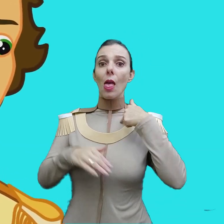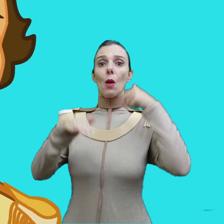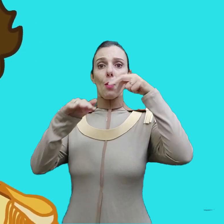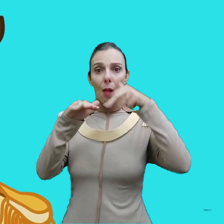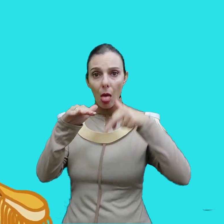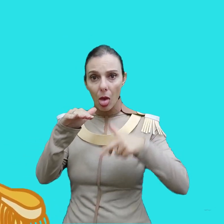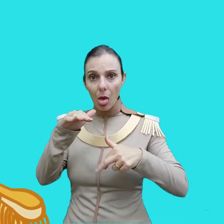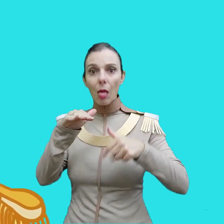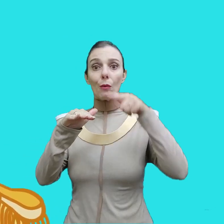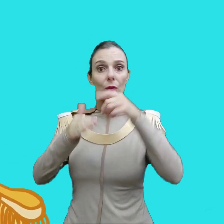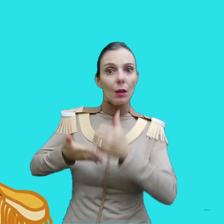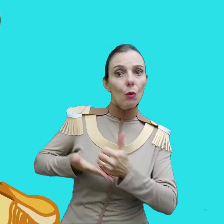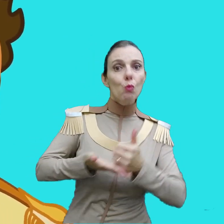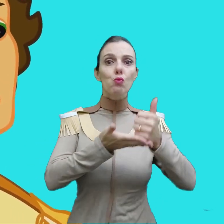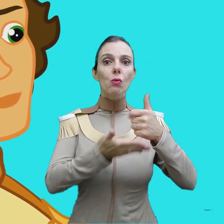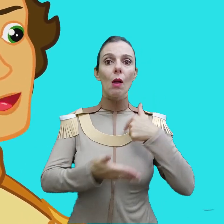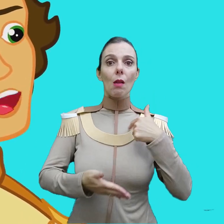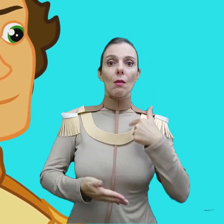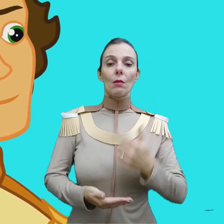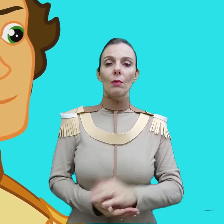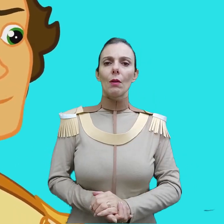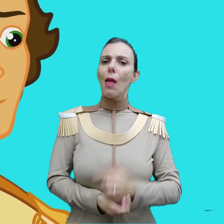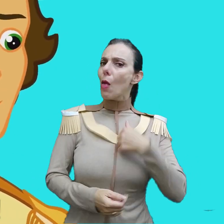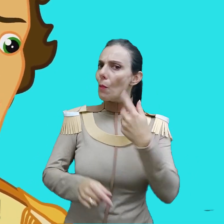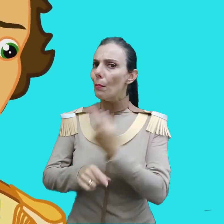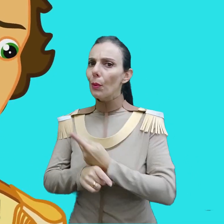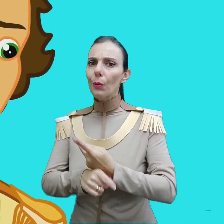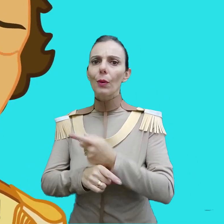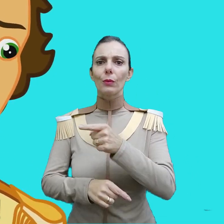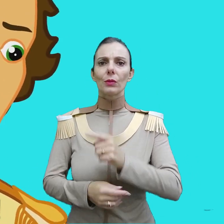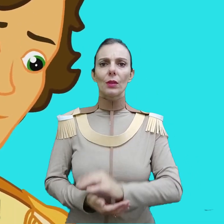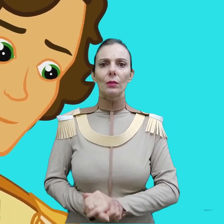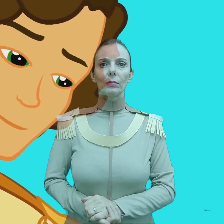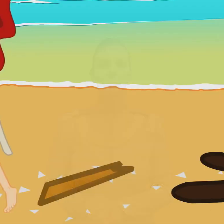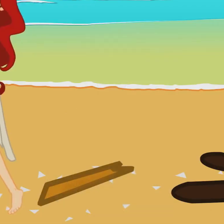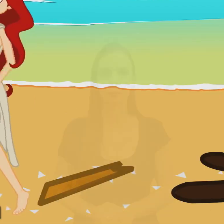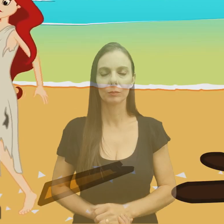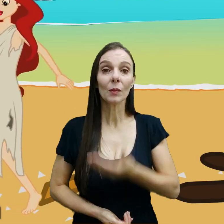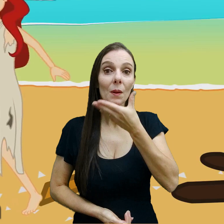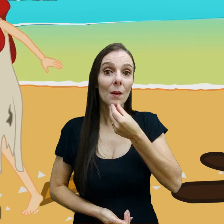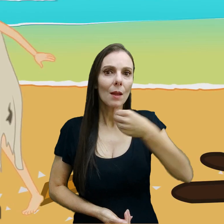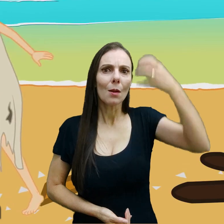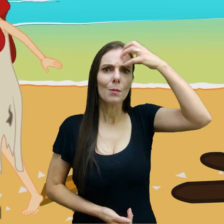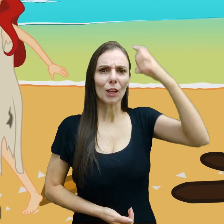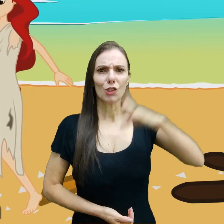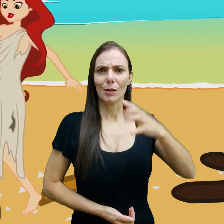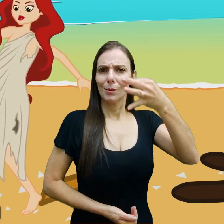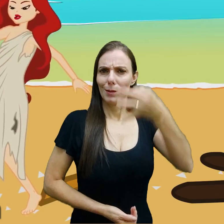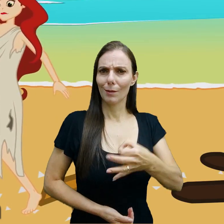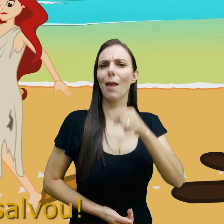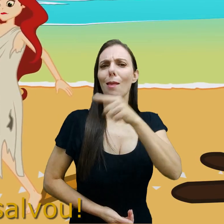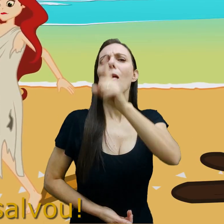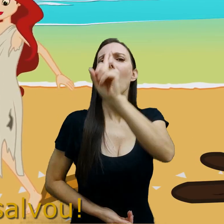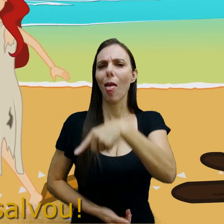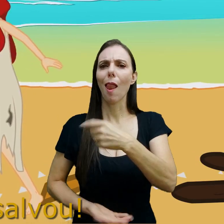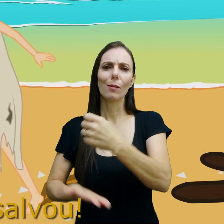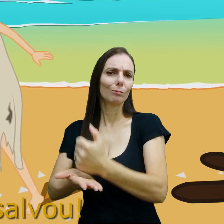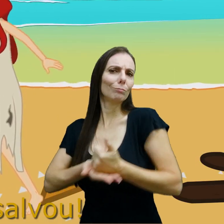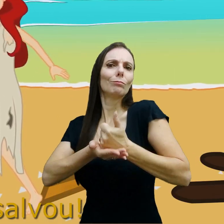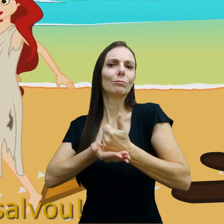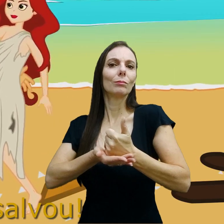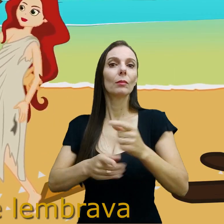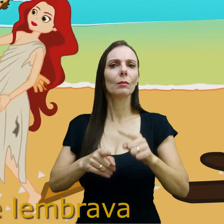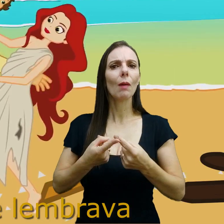E então, você me salvou de um afogamento. Eu procurava por você. O príncipe tinha certeza de que era Ariel